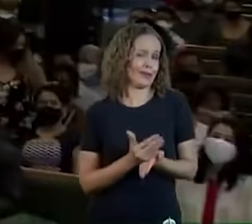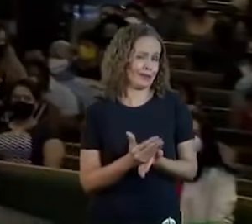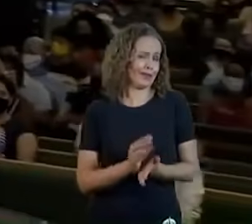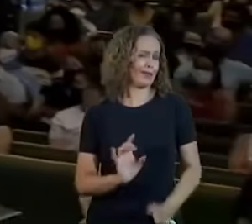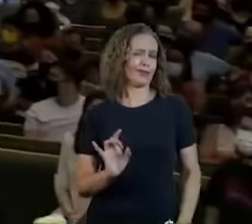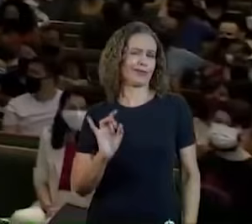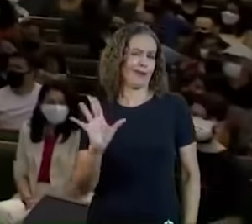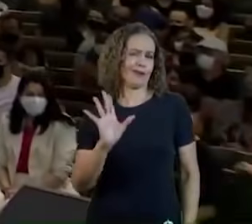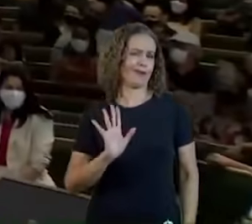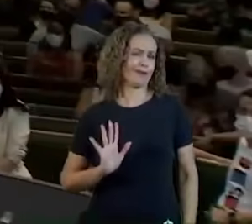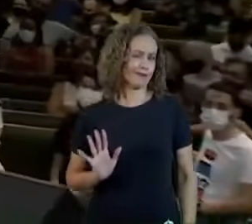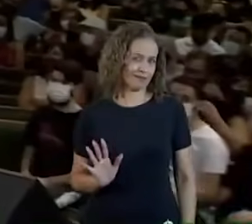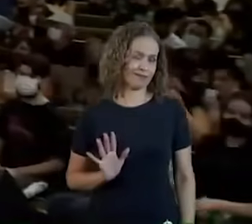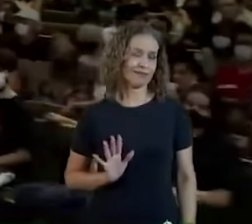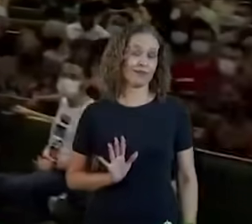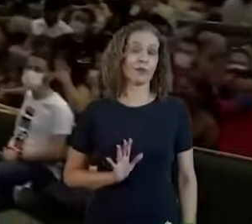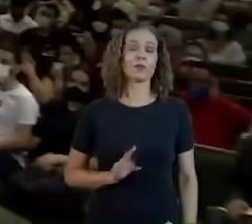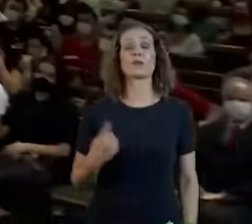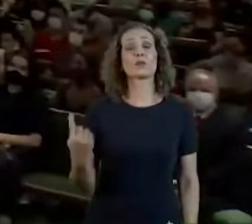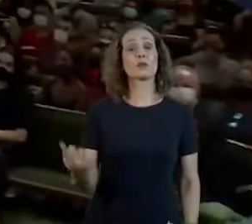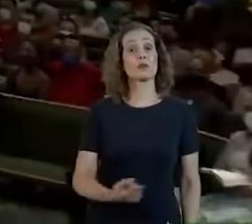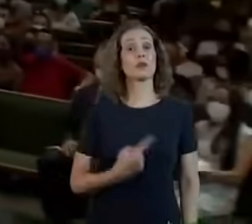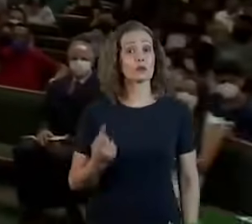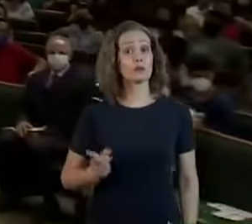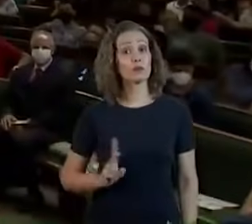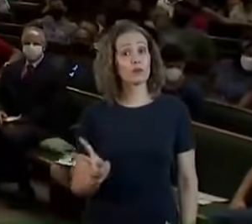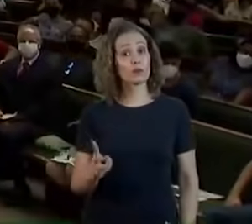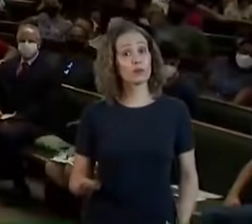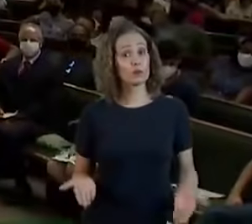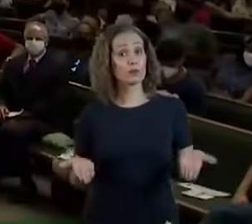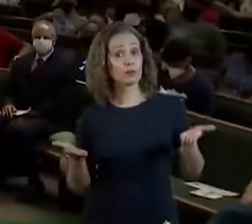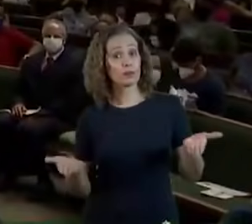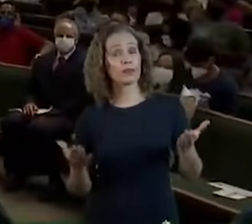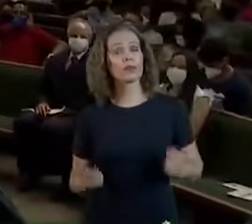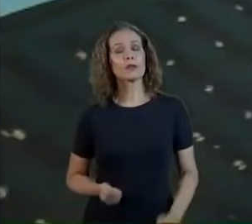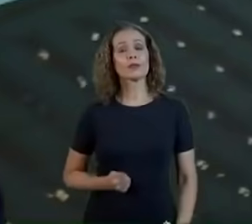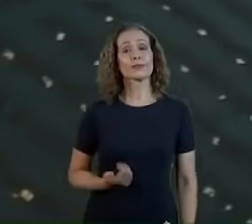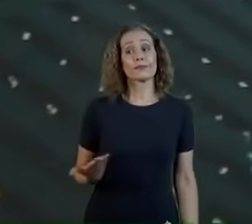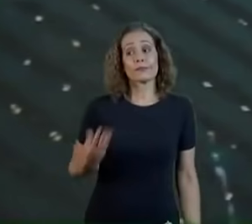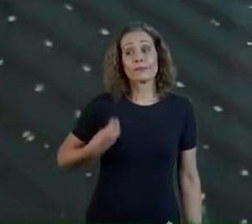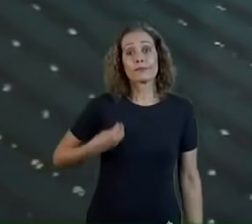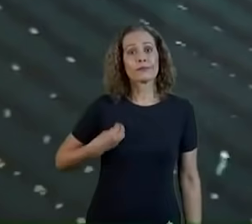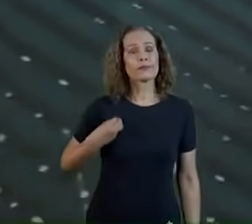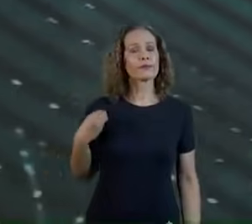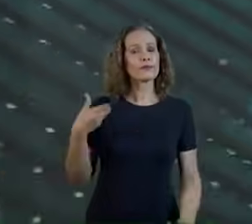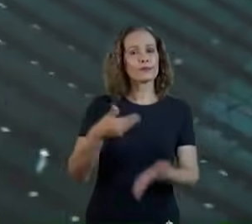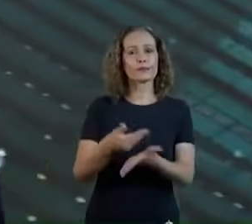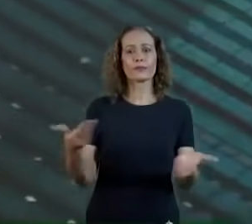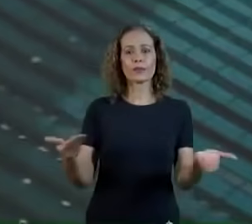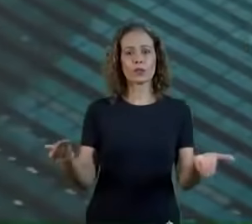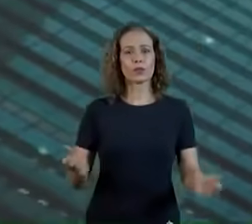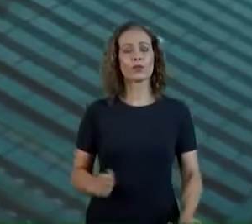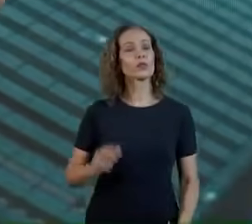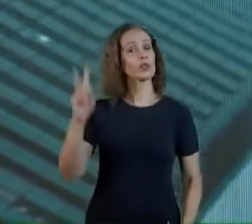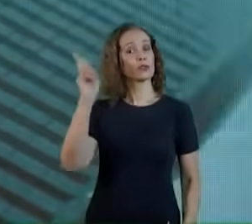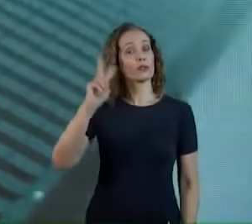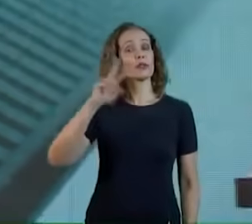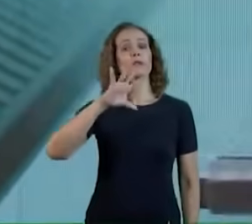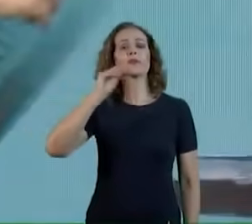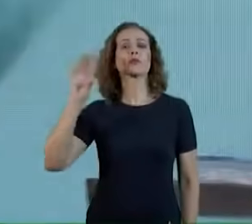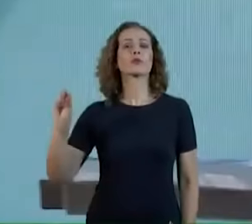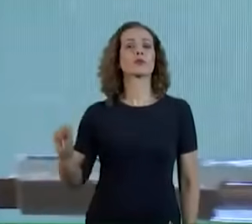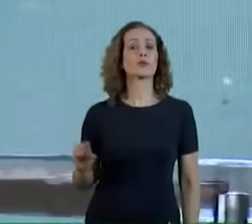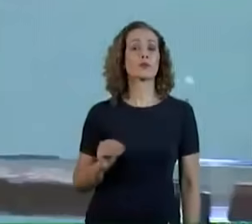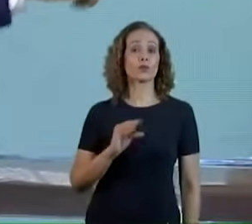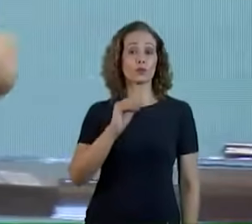Só o ensaio. E nós estamos aí, vivendo esse cenário até hoje. Eu lembro do áudio que